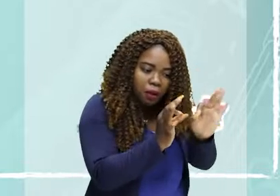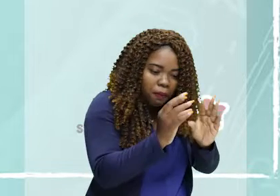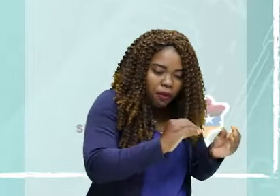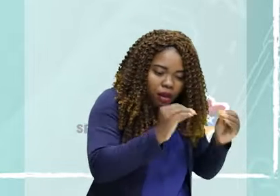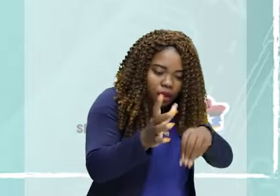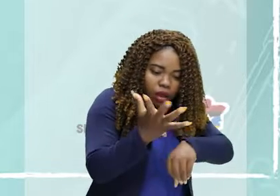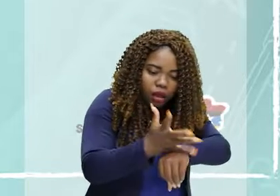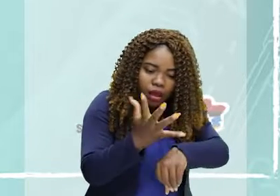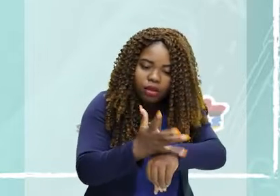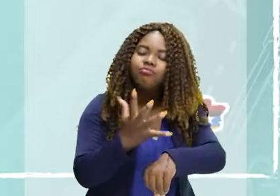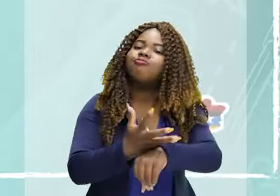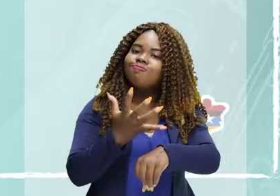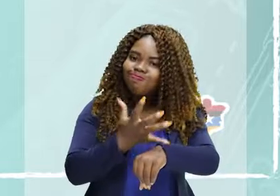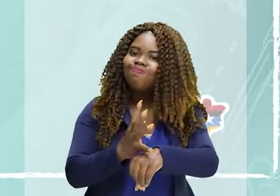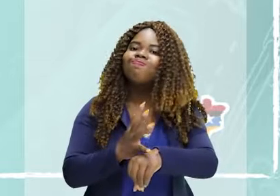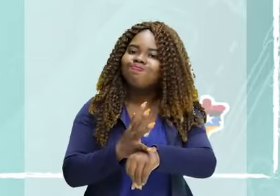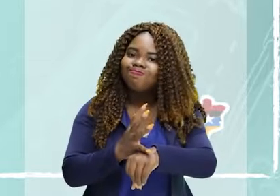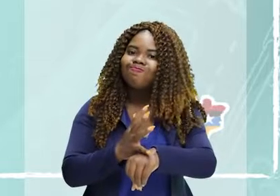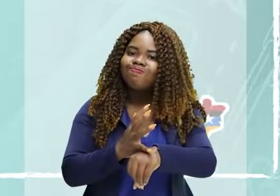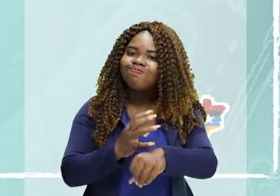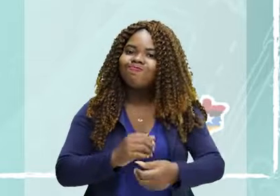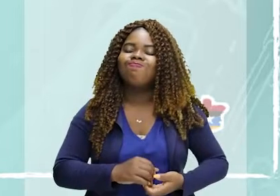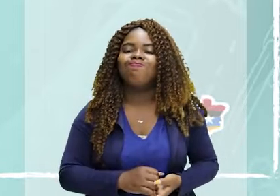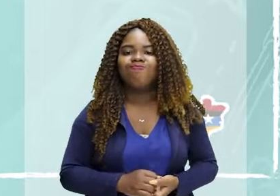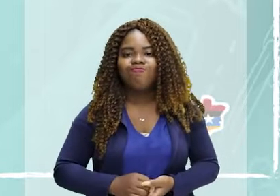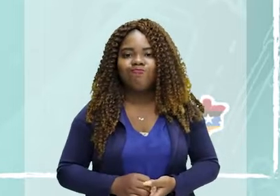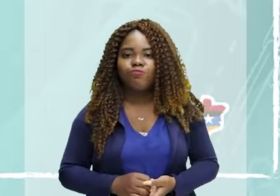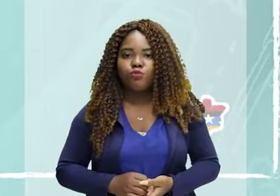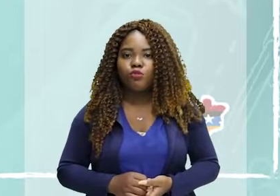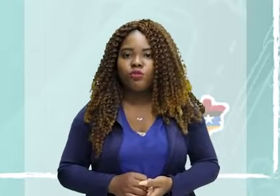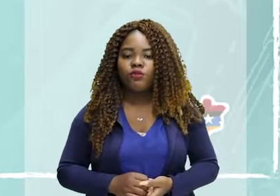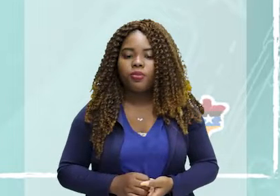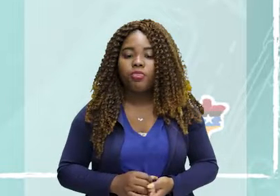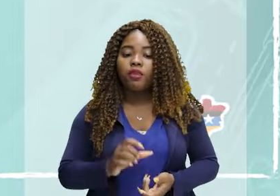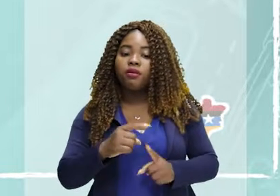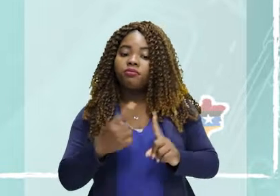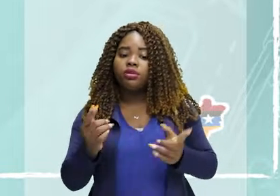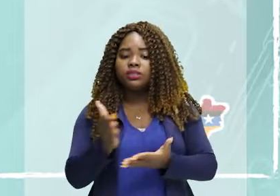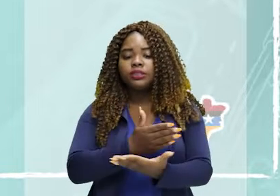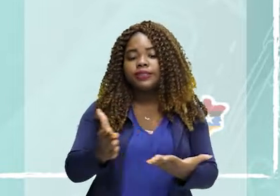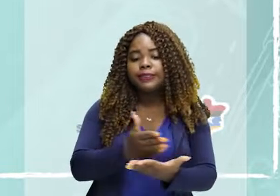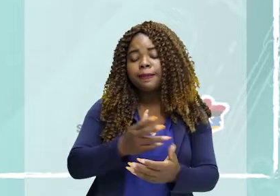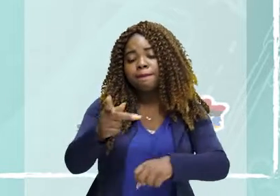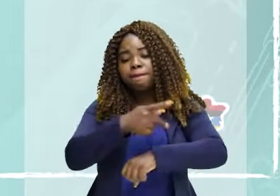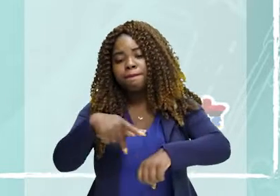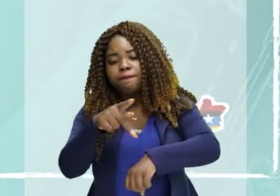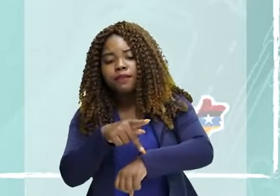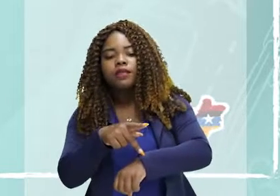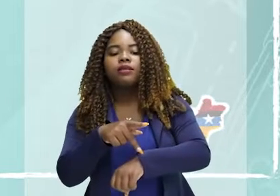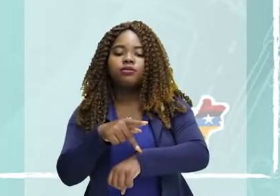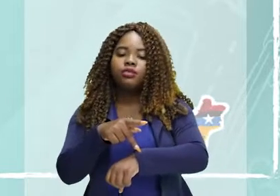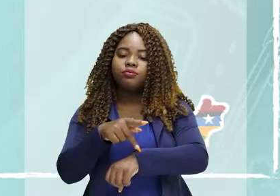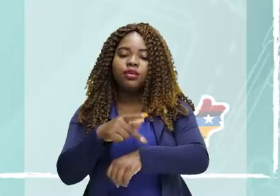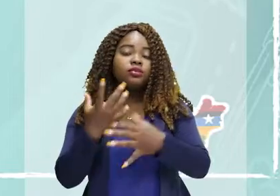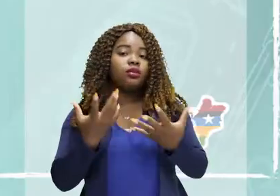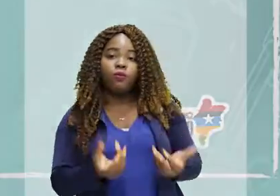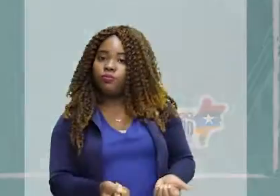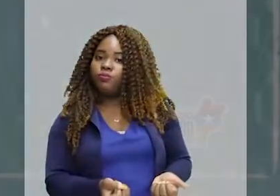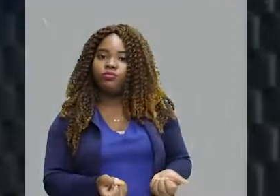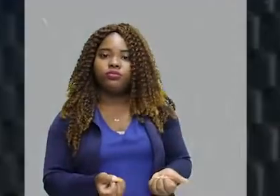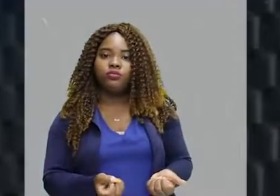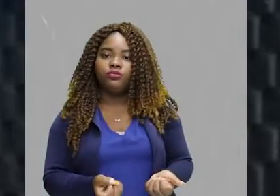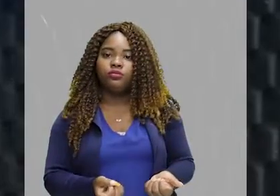colocar em prática aquilo que estava determinado pelo protocolo. Só que alguns países não validaram. Por